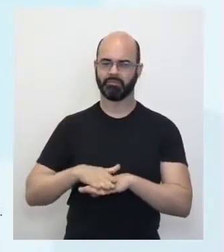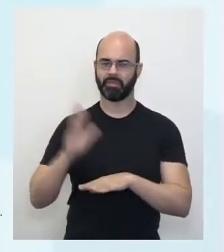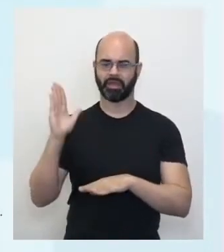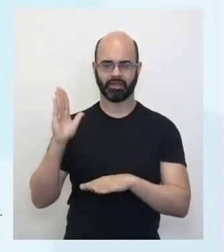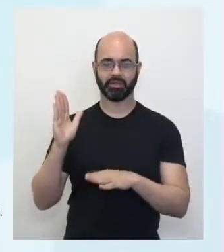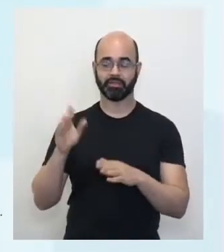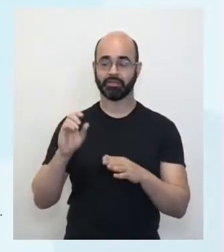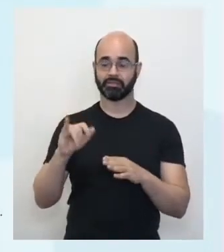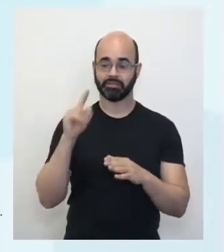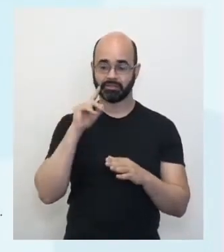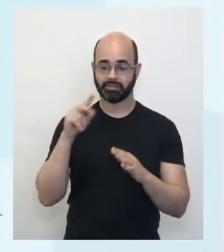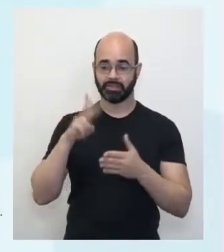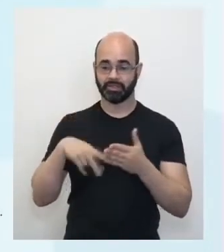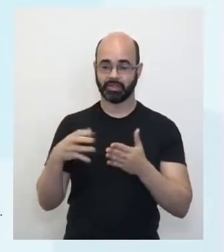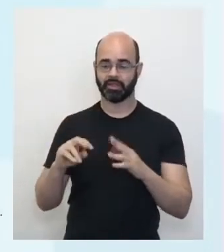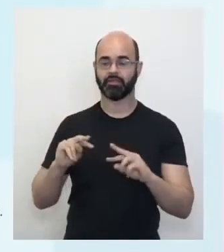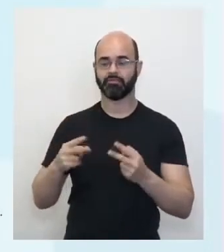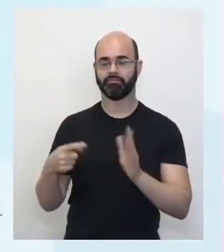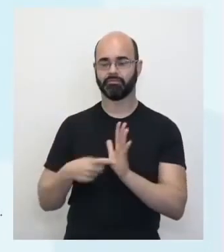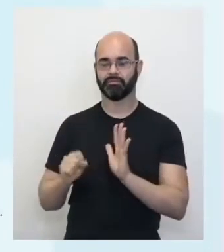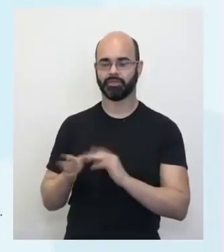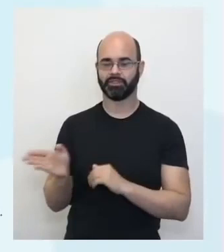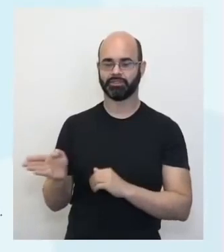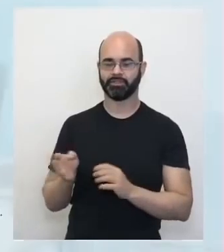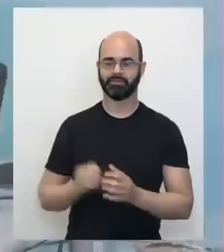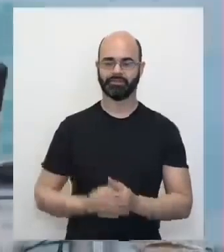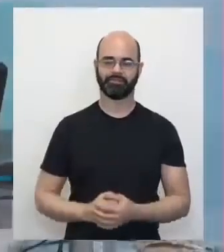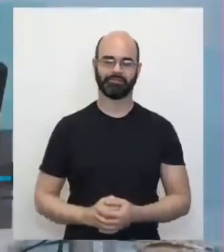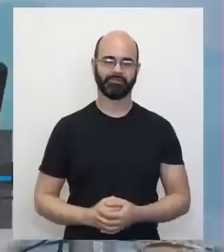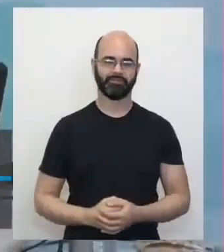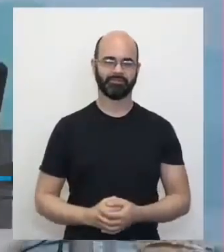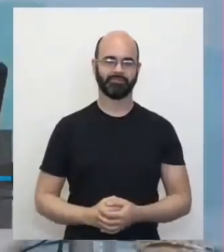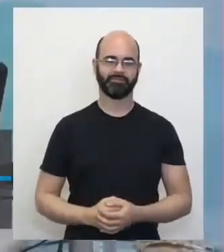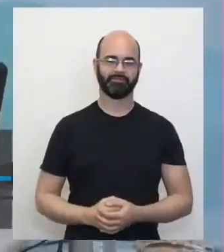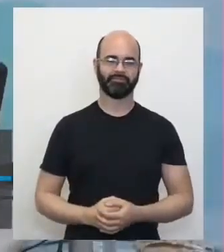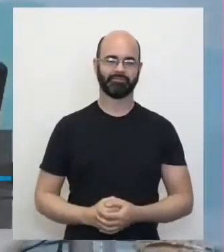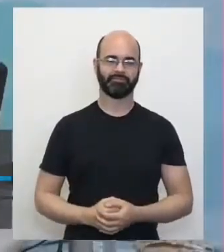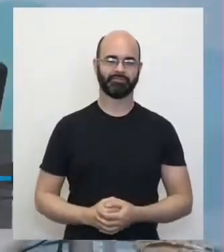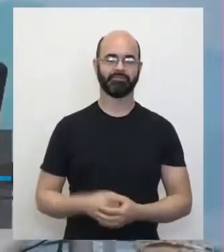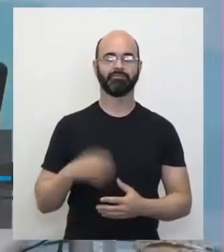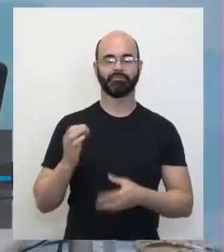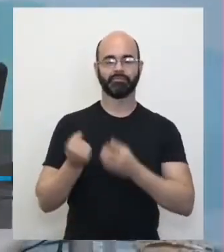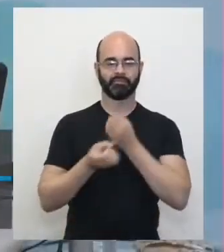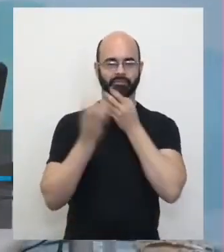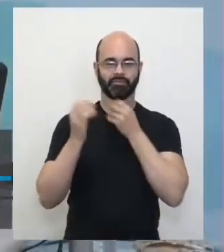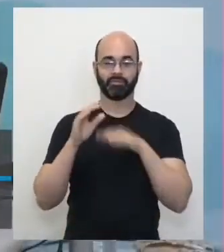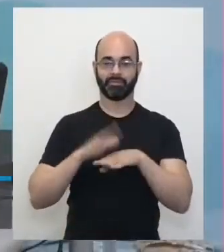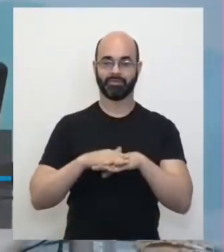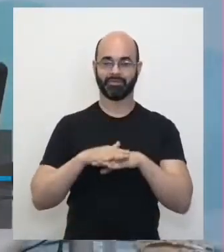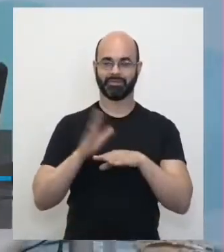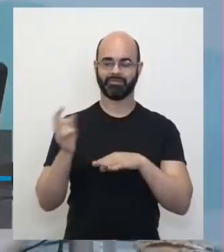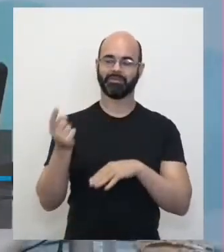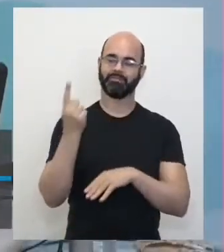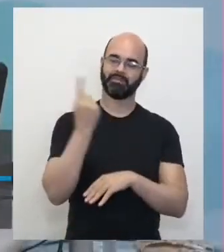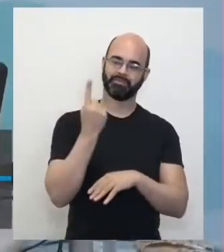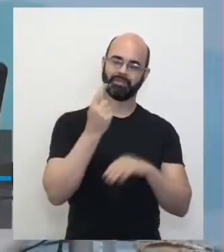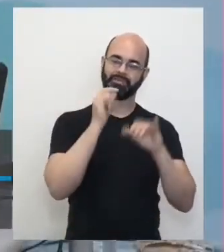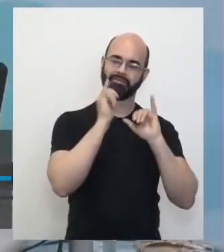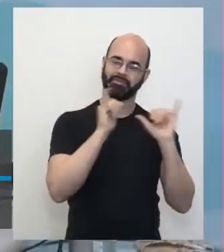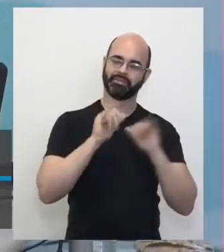íntegra, acesse. Ótimo. Então, essas informações nós temos a mais aí da primeira e segunda